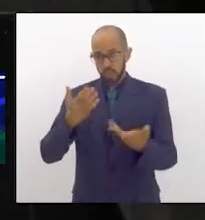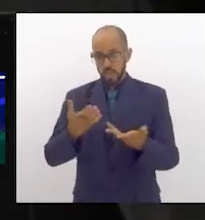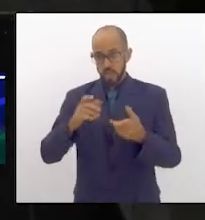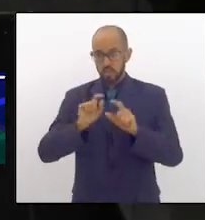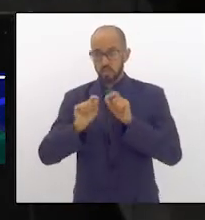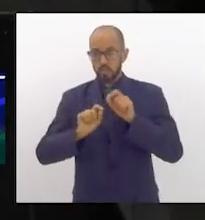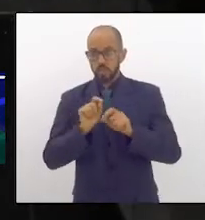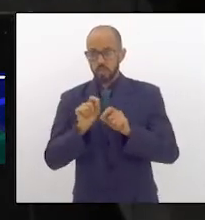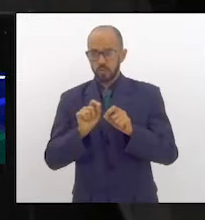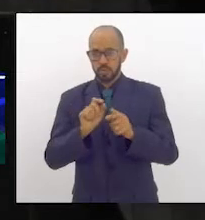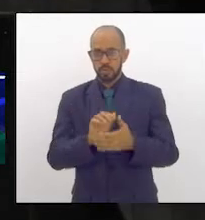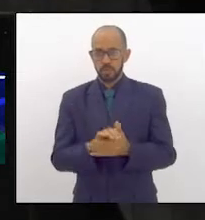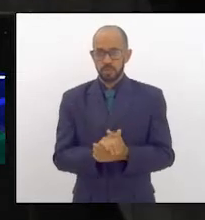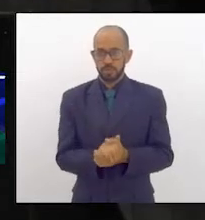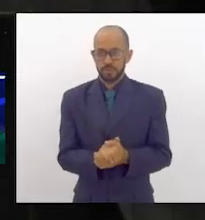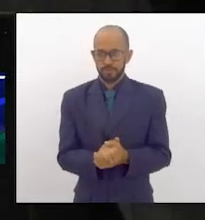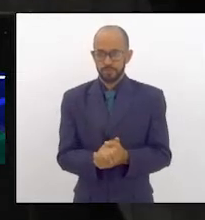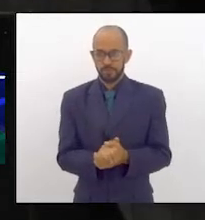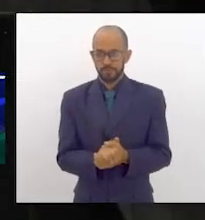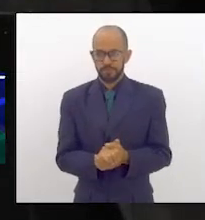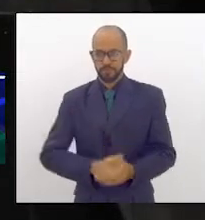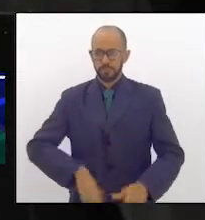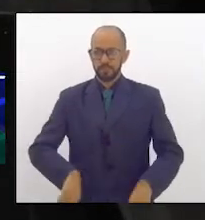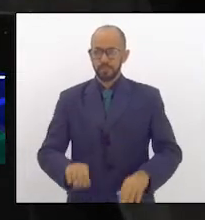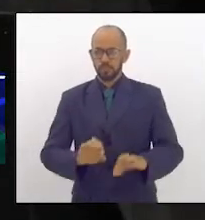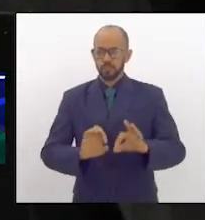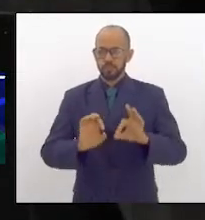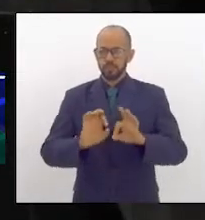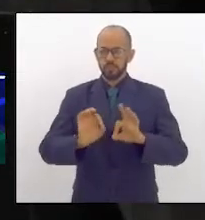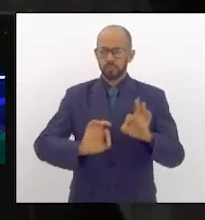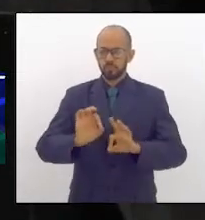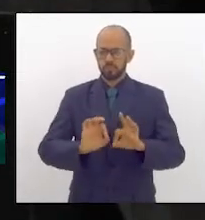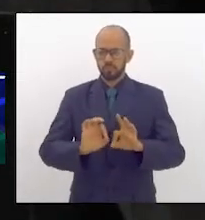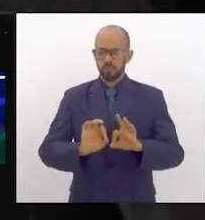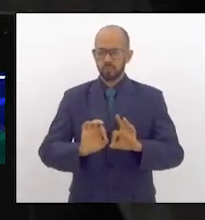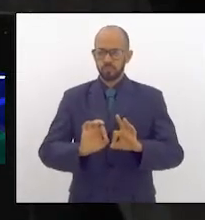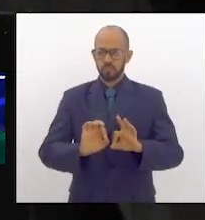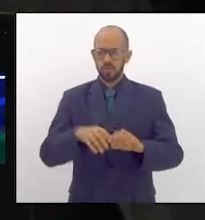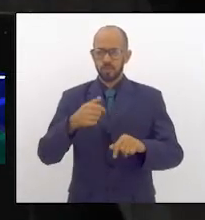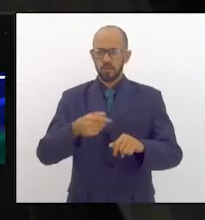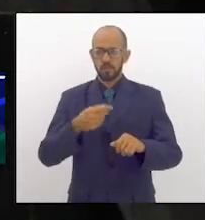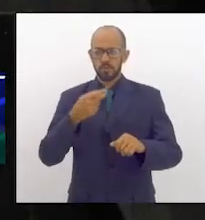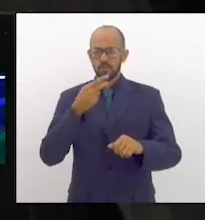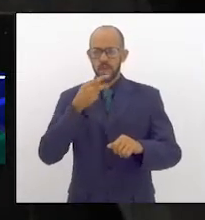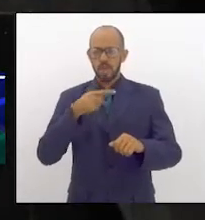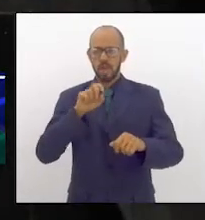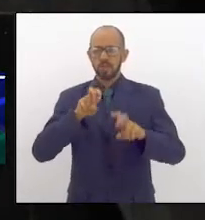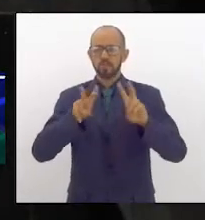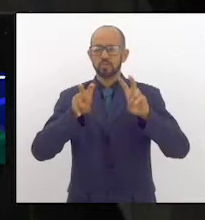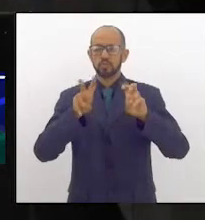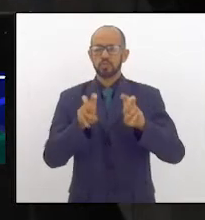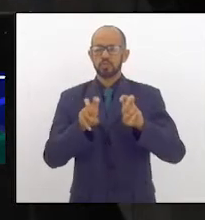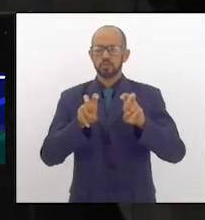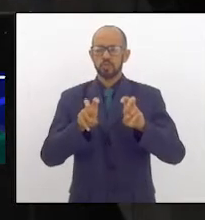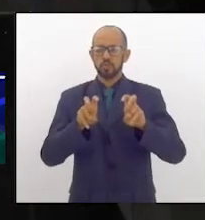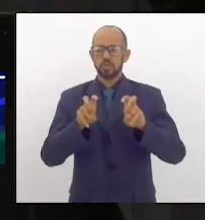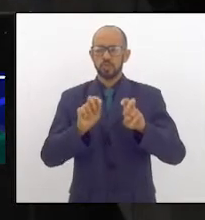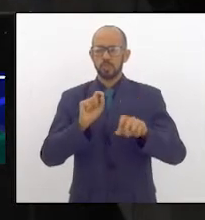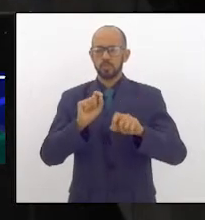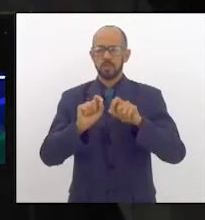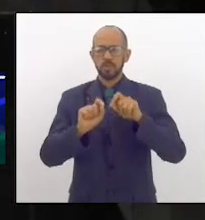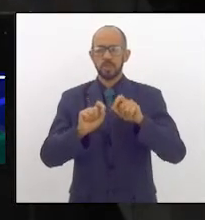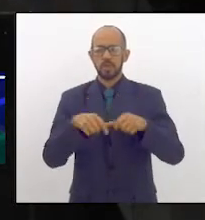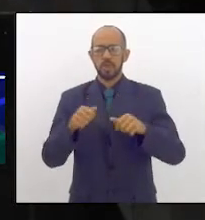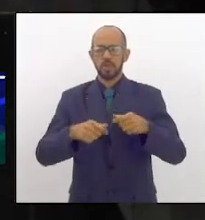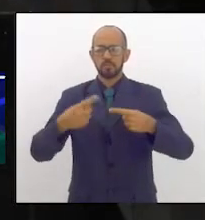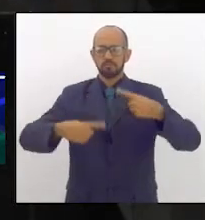pronunciamento que planejei fazer na sessão de hoje fazer a menção ao tema que foi objeto de uma concorrida audiência